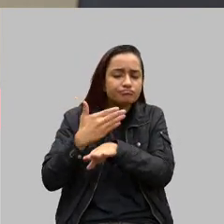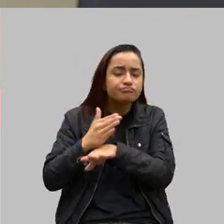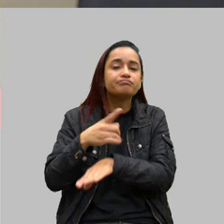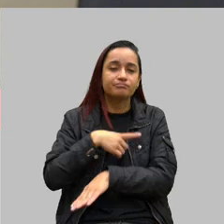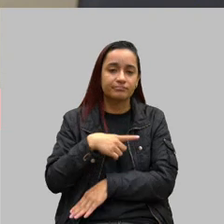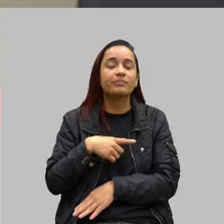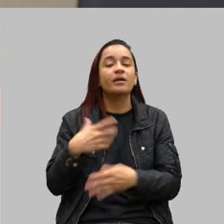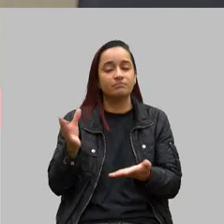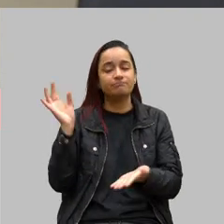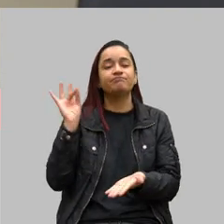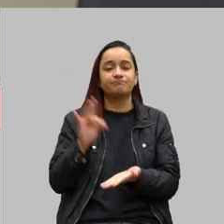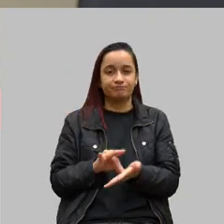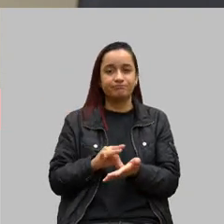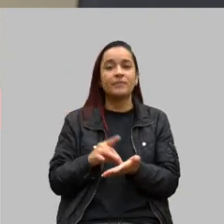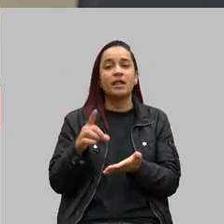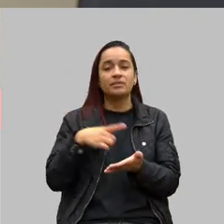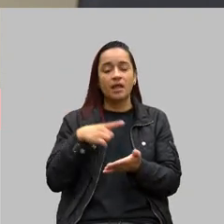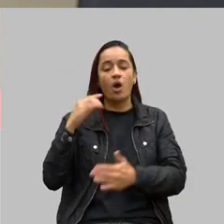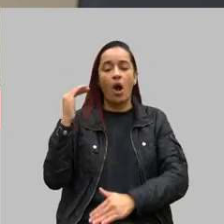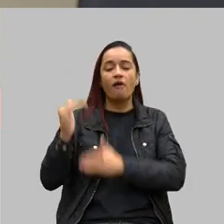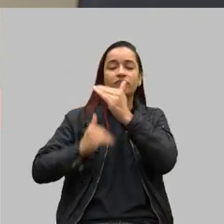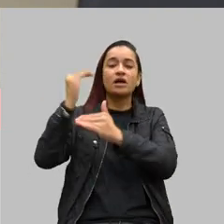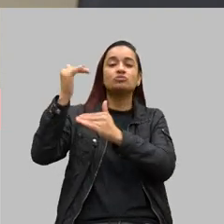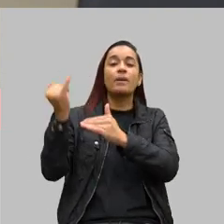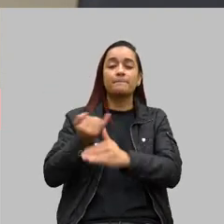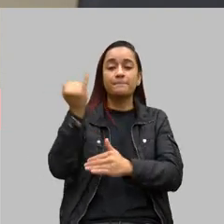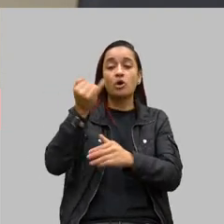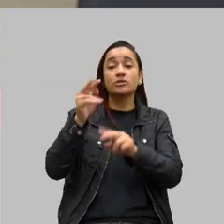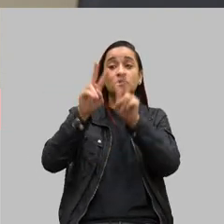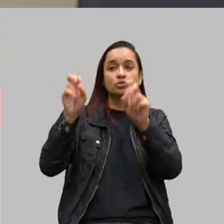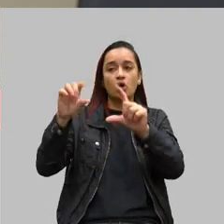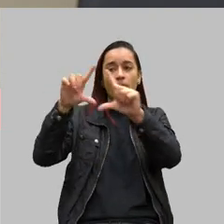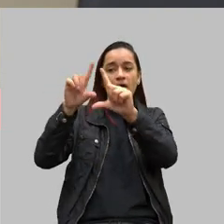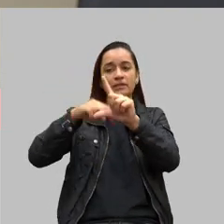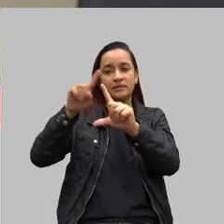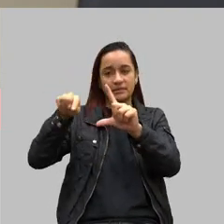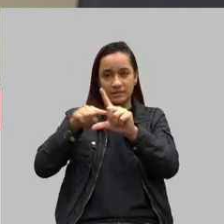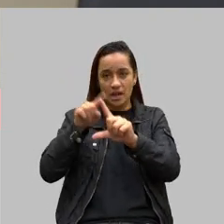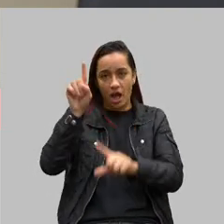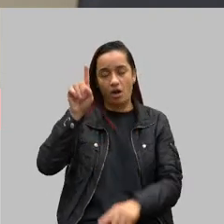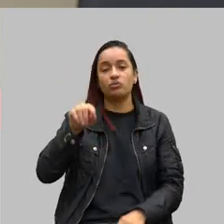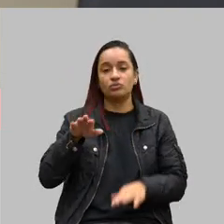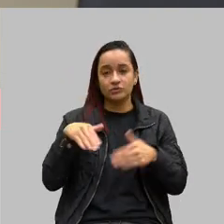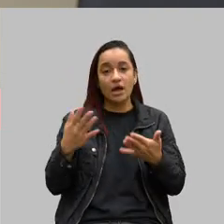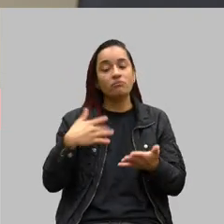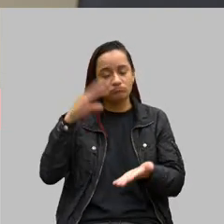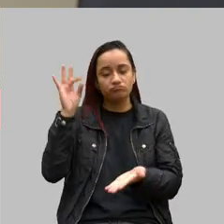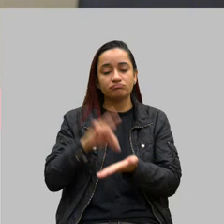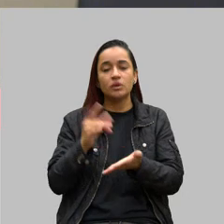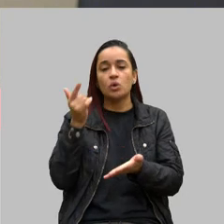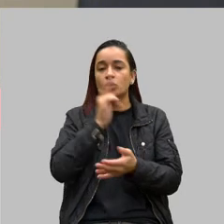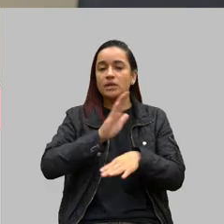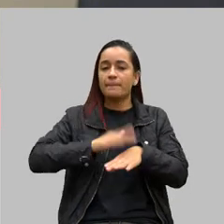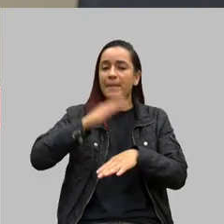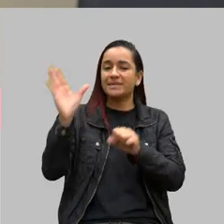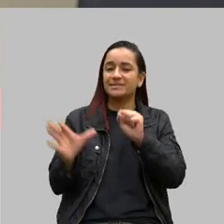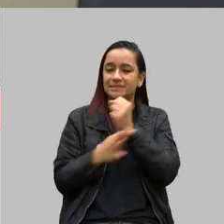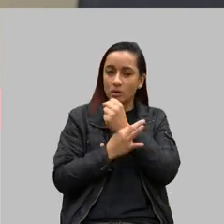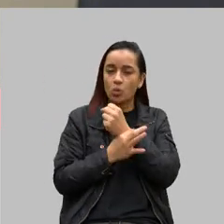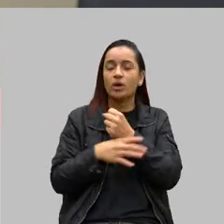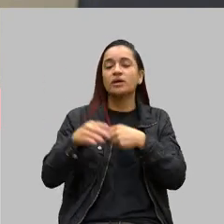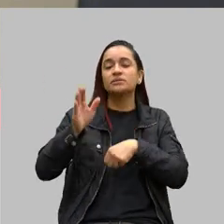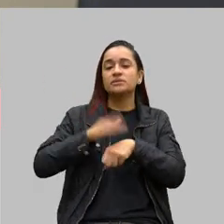eh em relação à concessão do Triângulo então né de fato assegurando ali né mais segurança mais trafegabilidade